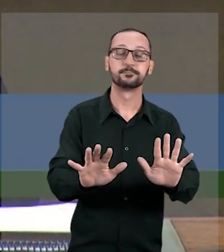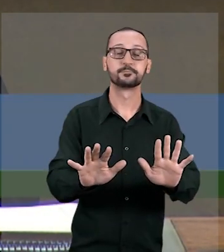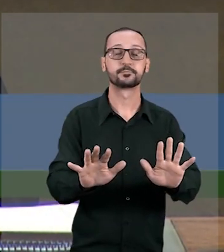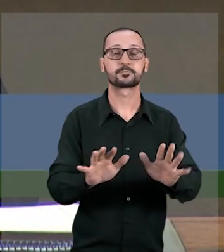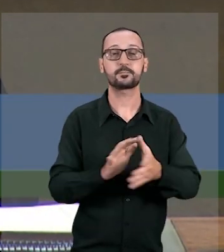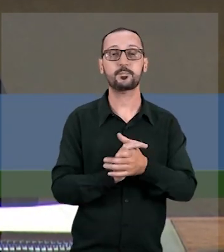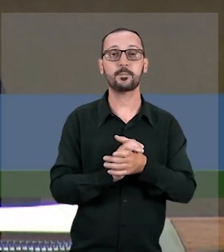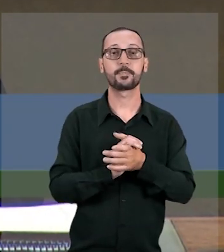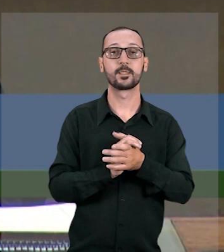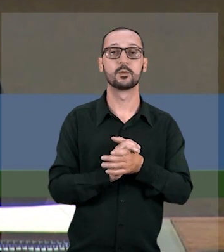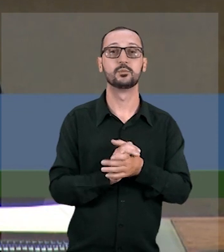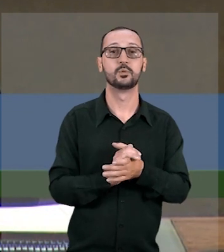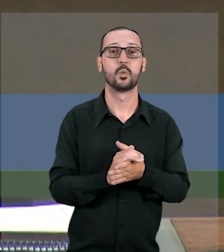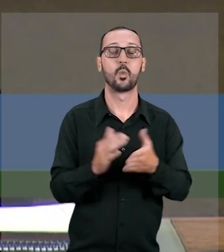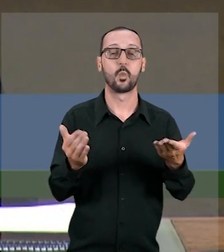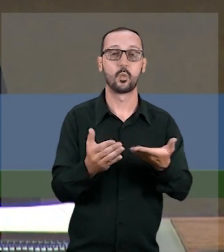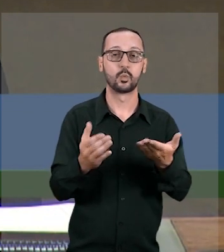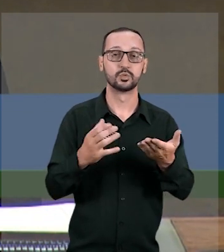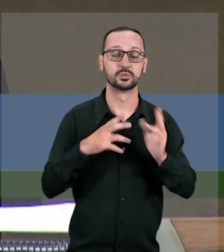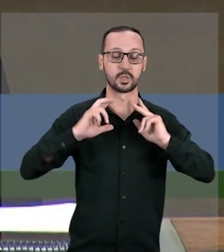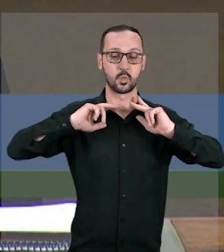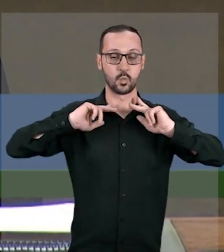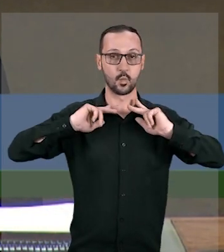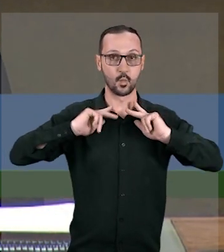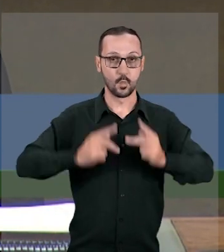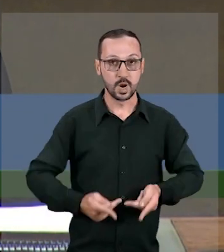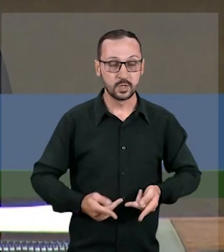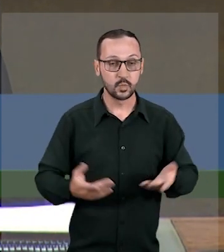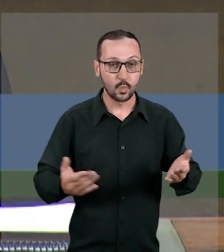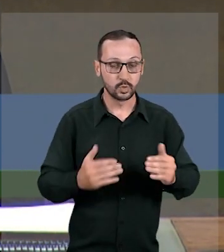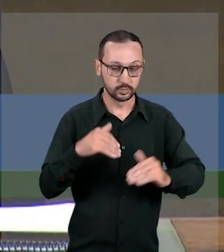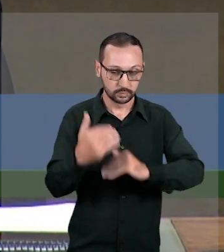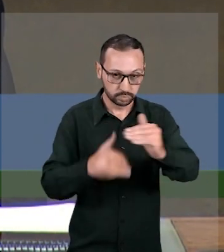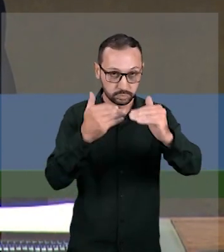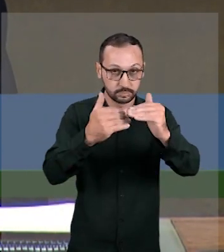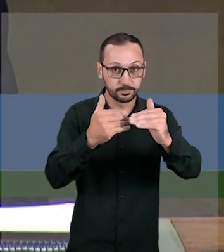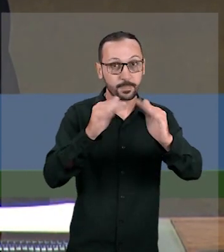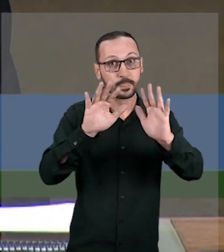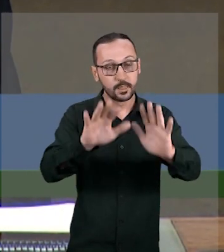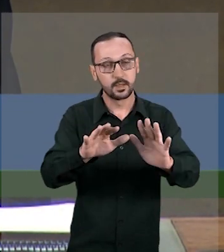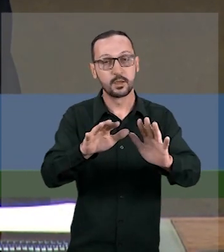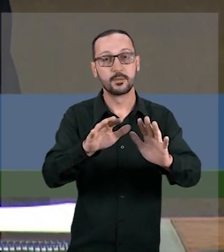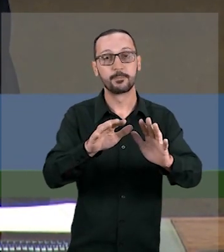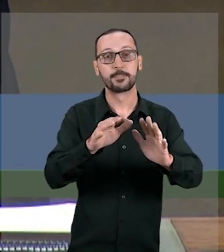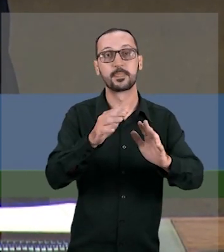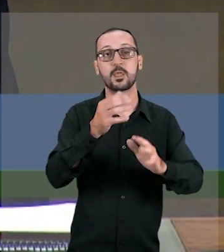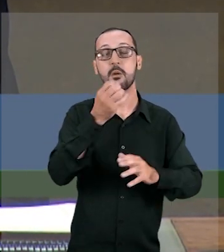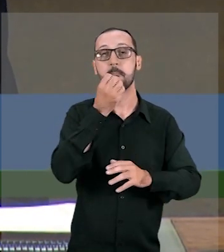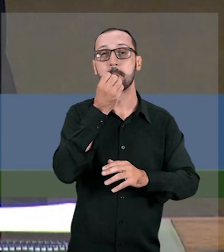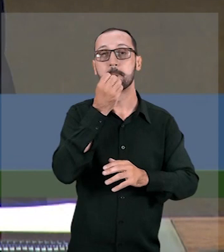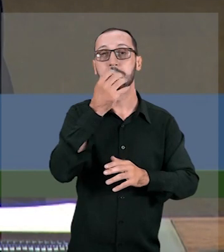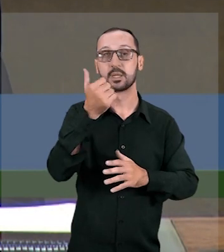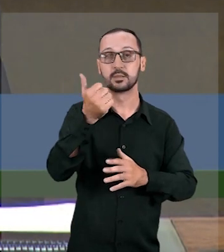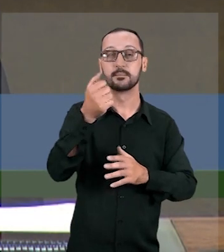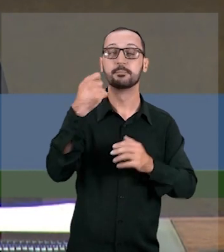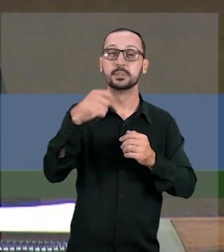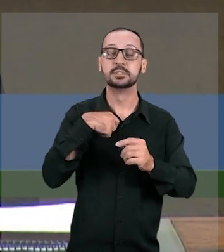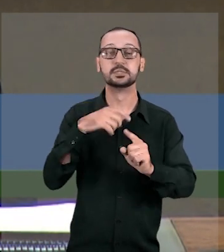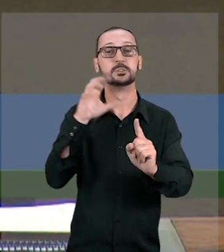no estágio civilizatório da condição humana, hoje, o bem precisa de